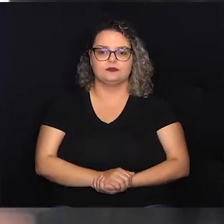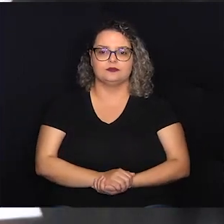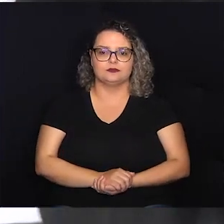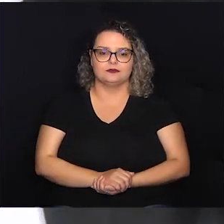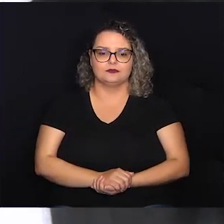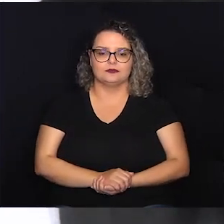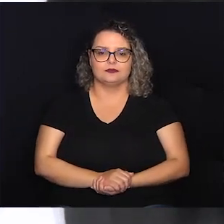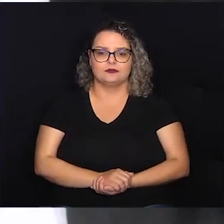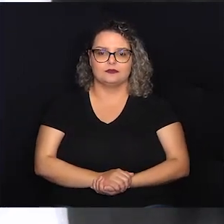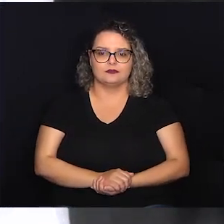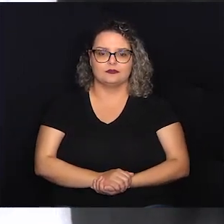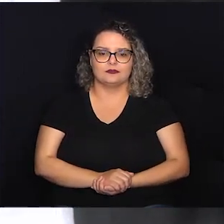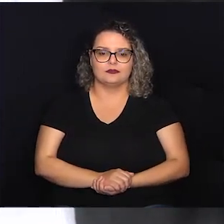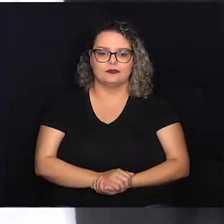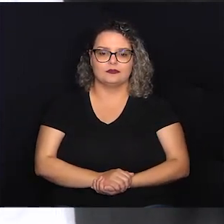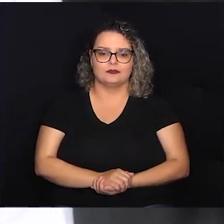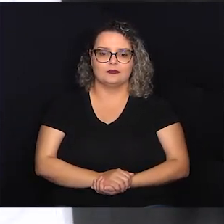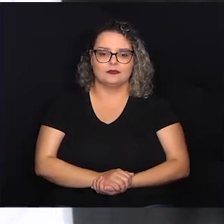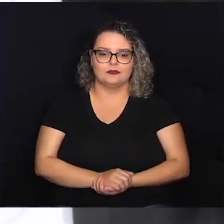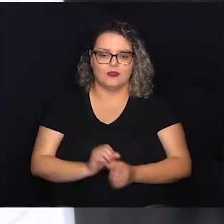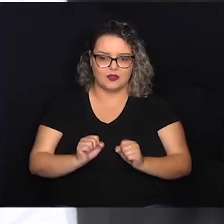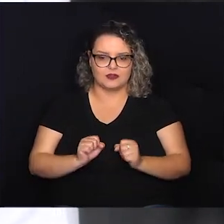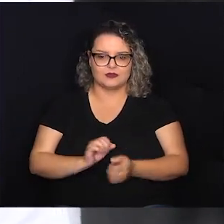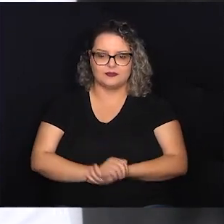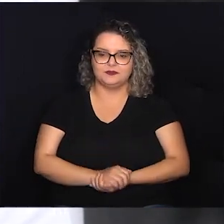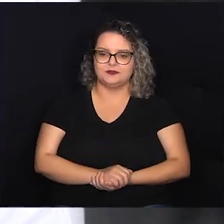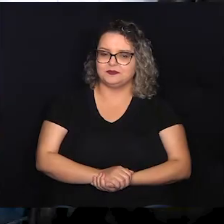genética, posso... Claro.